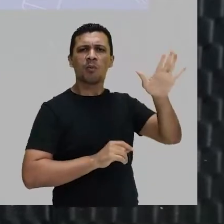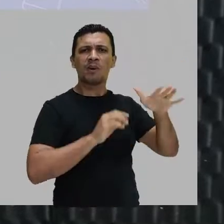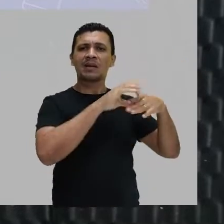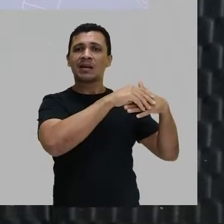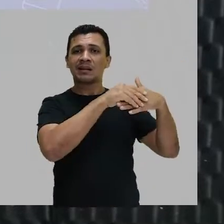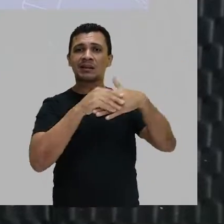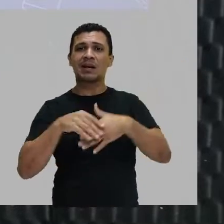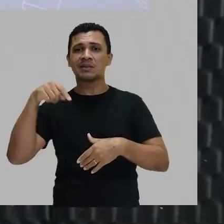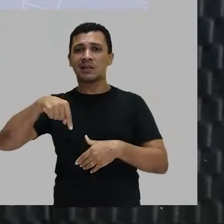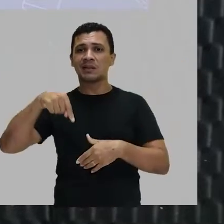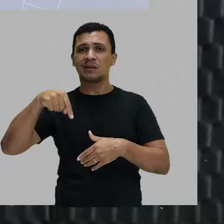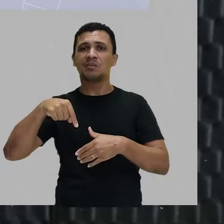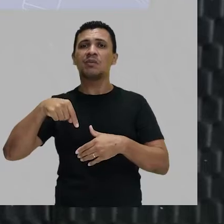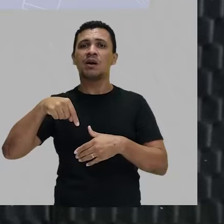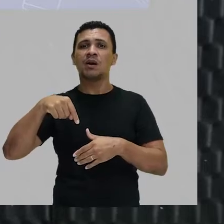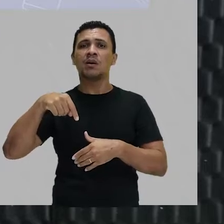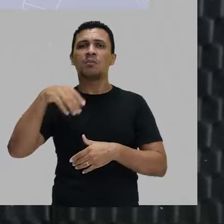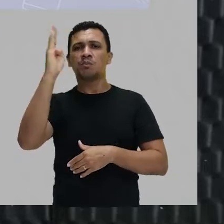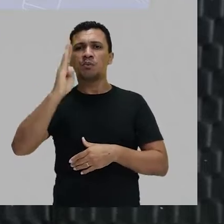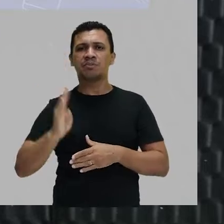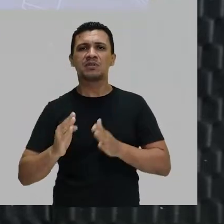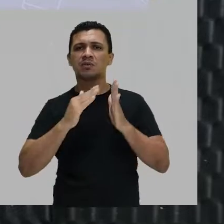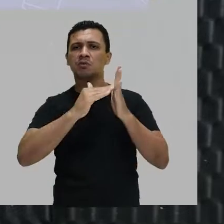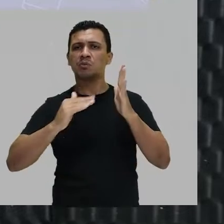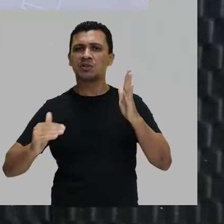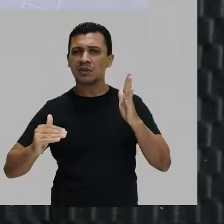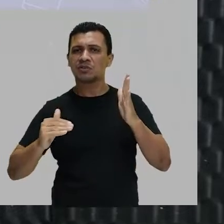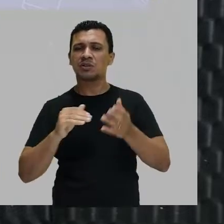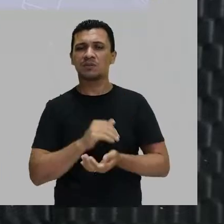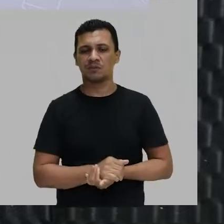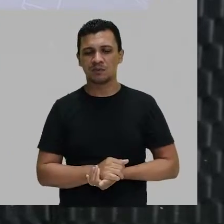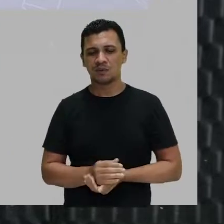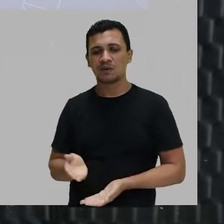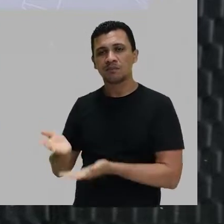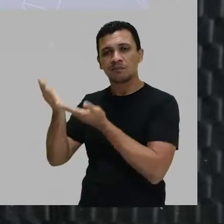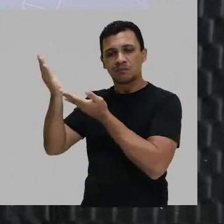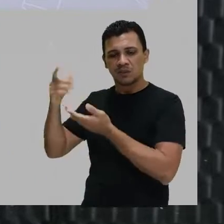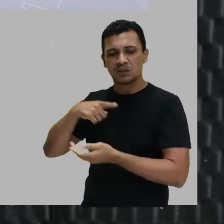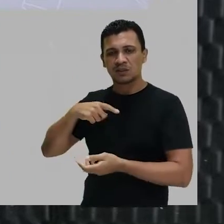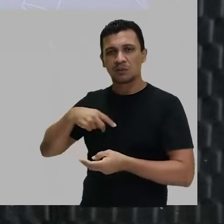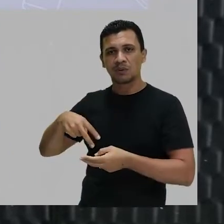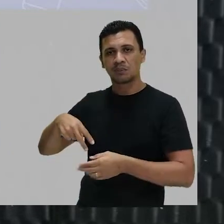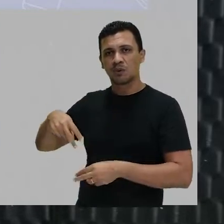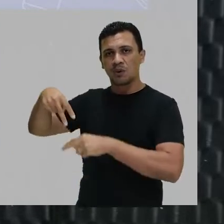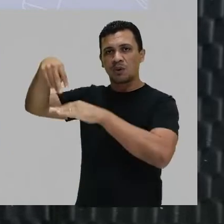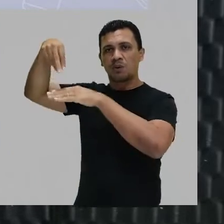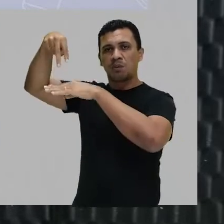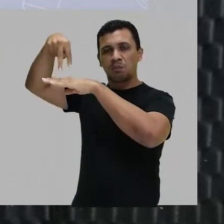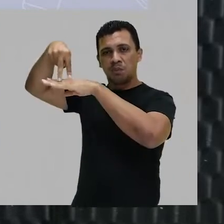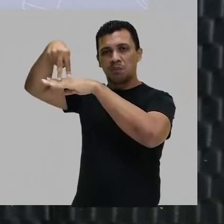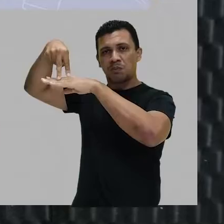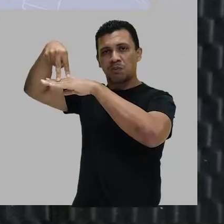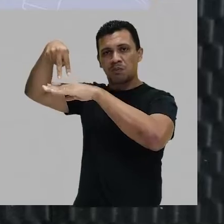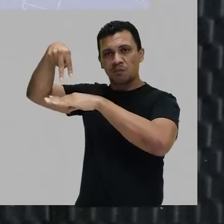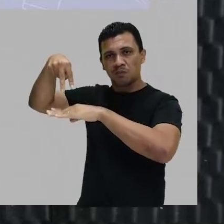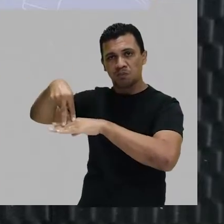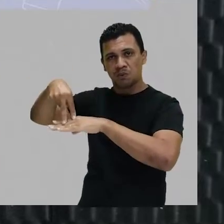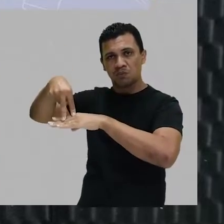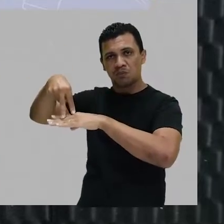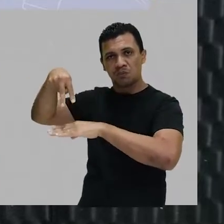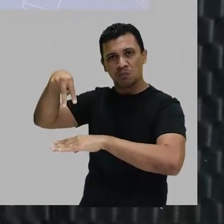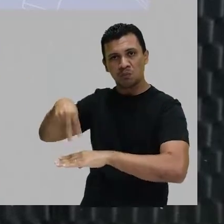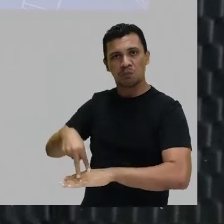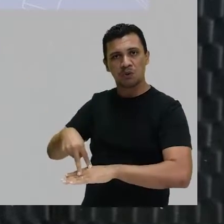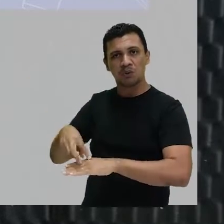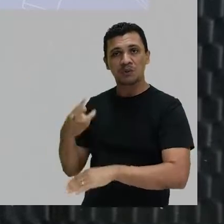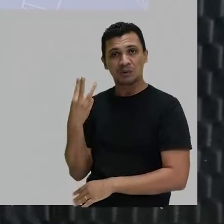Como? Isso aqui é uma foto do espetáculo original. Um palco, outro palco, um terceiro. Até então, ninguém no